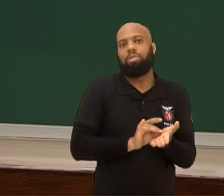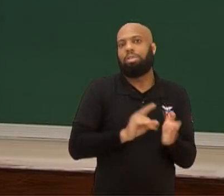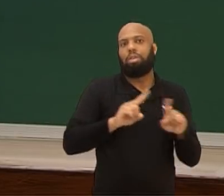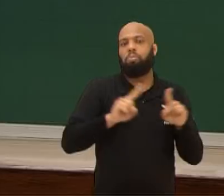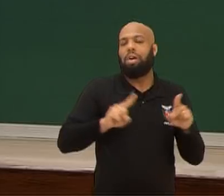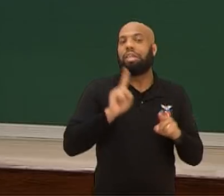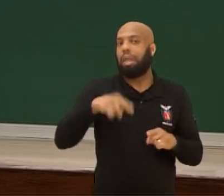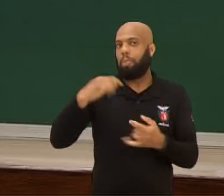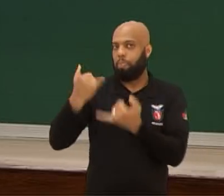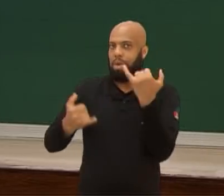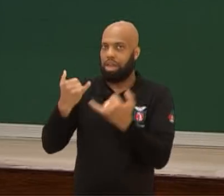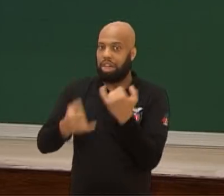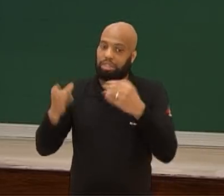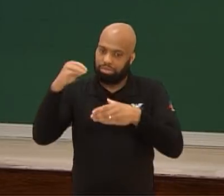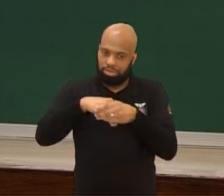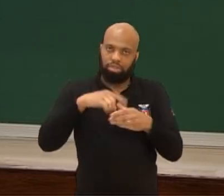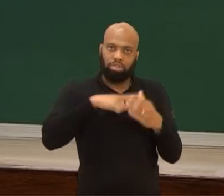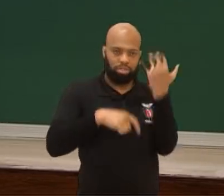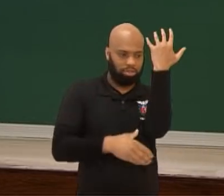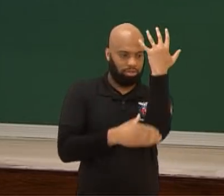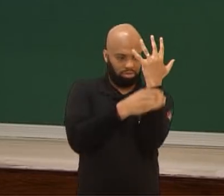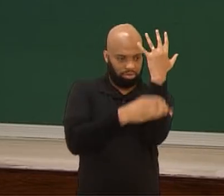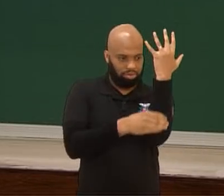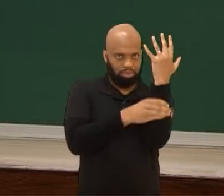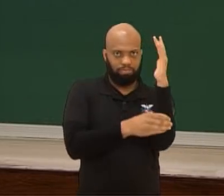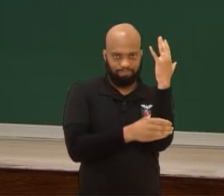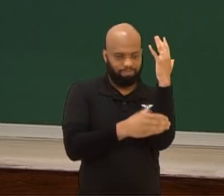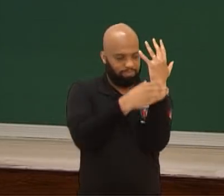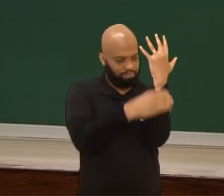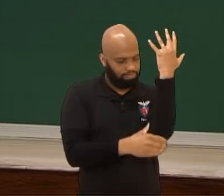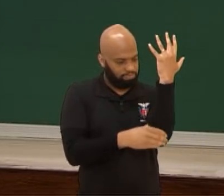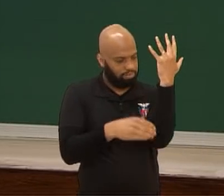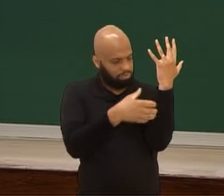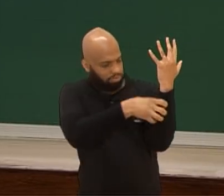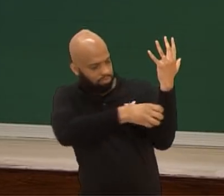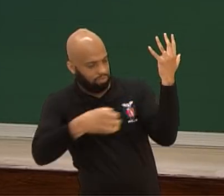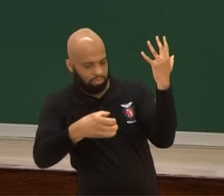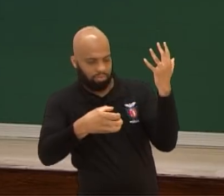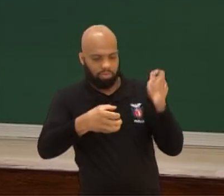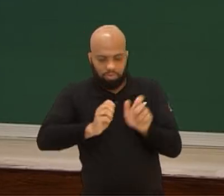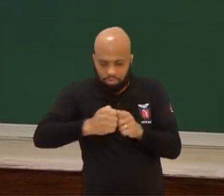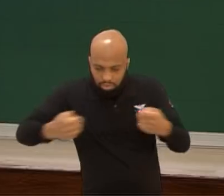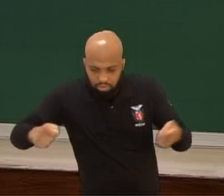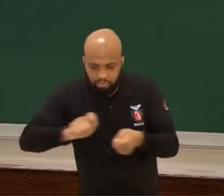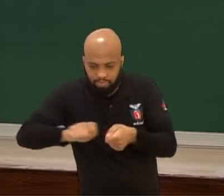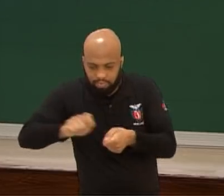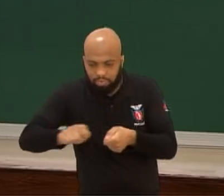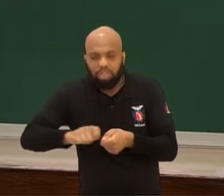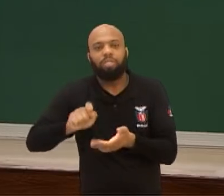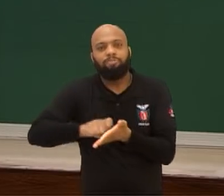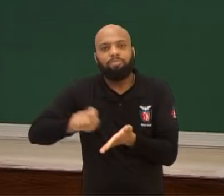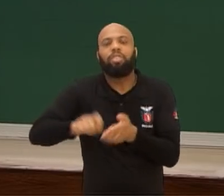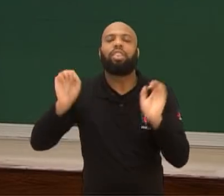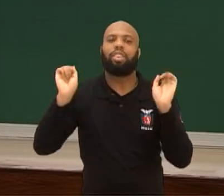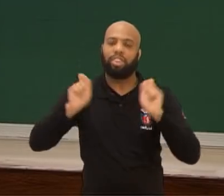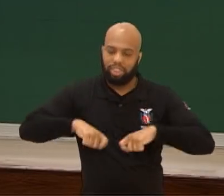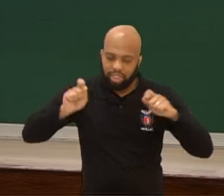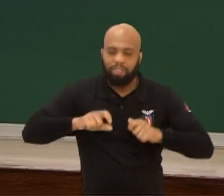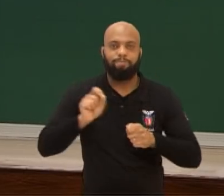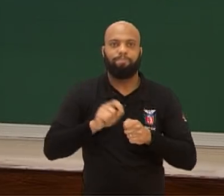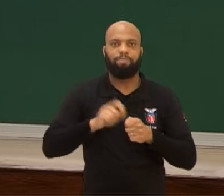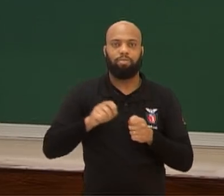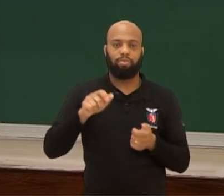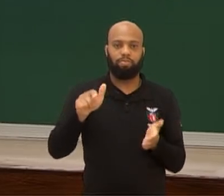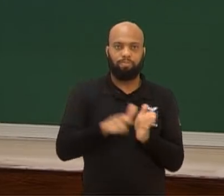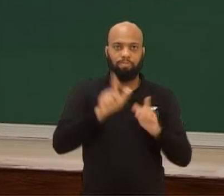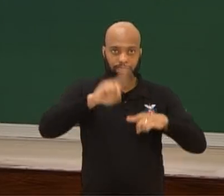semelhante. Essa parte de dentro do caule tecida e as pessoas registravam a escrita no